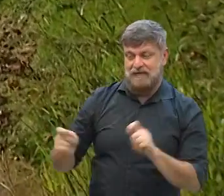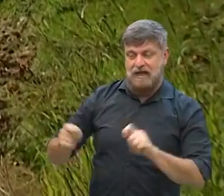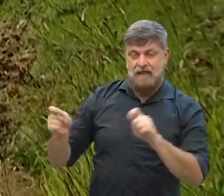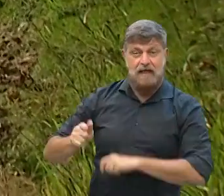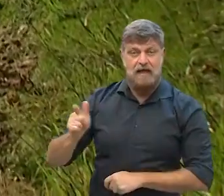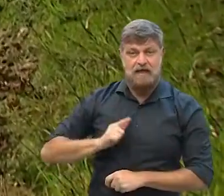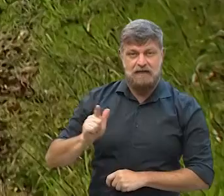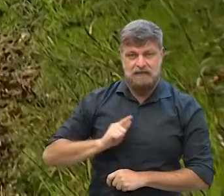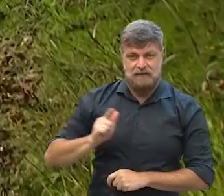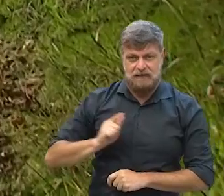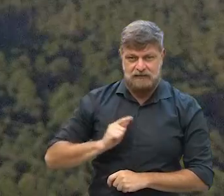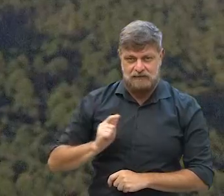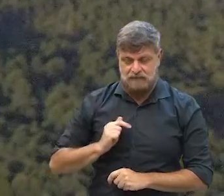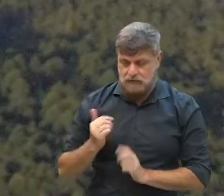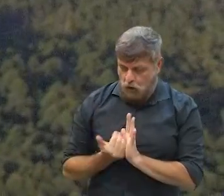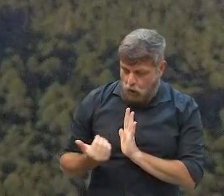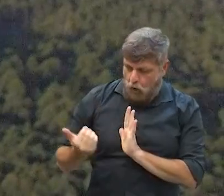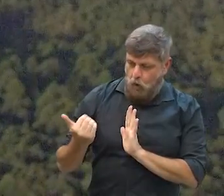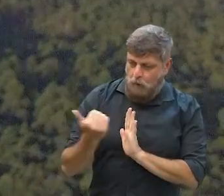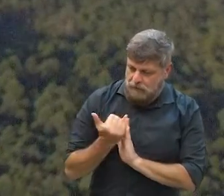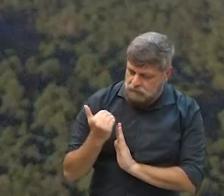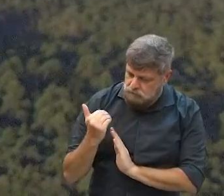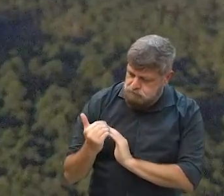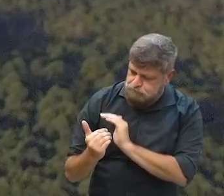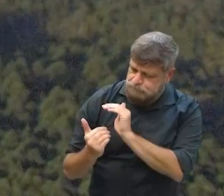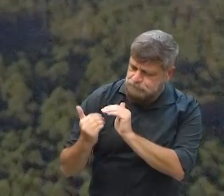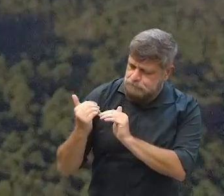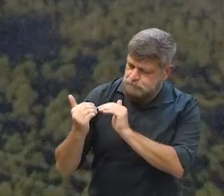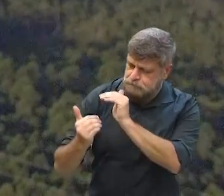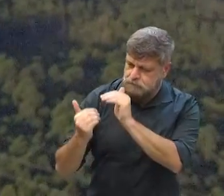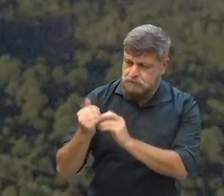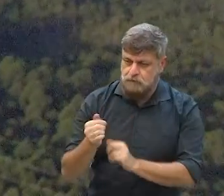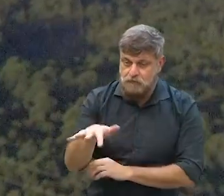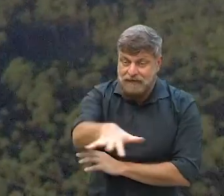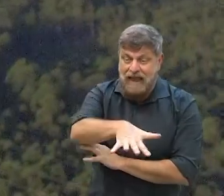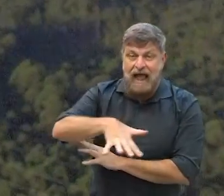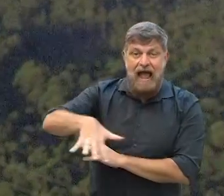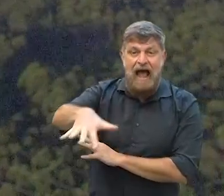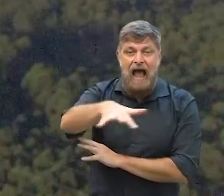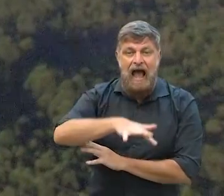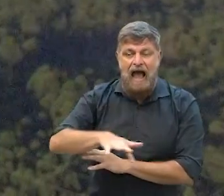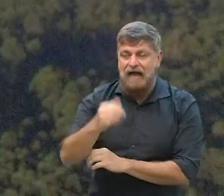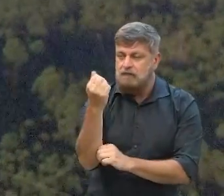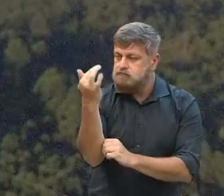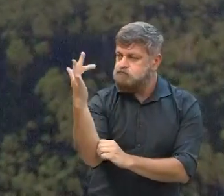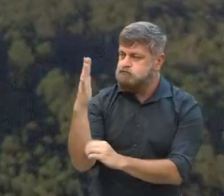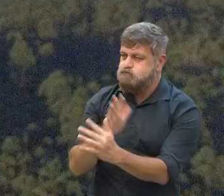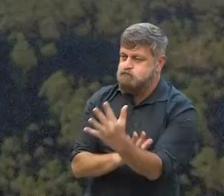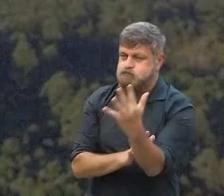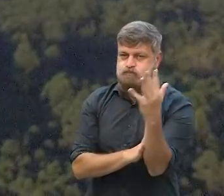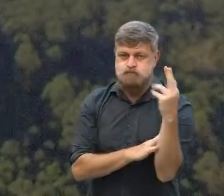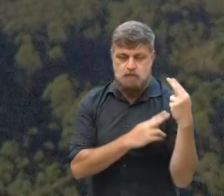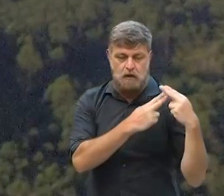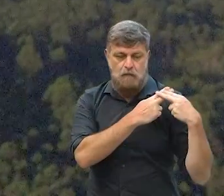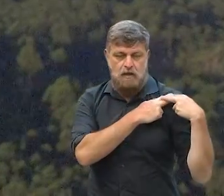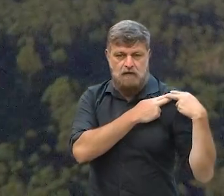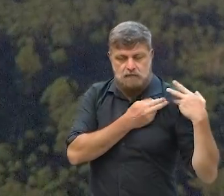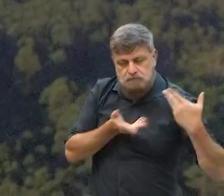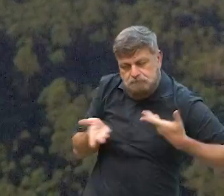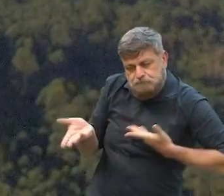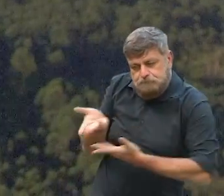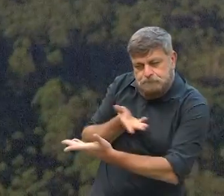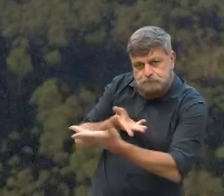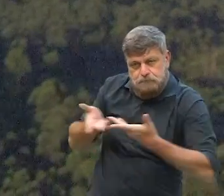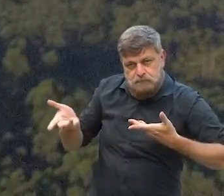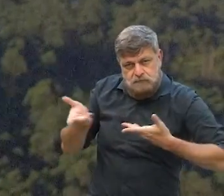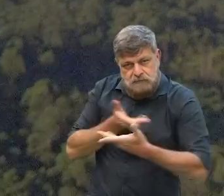o aumento de forma cautelosa do volume das áreas naturais, com a responsabilidade compartilhada